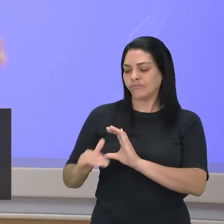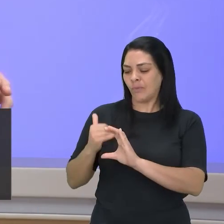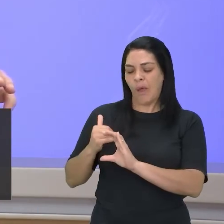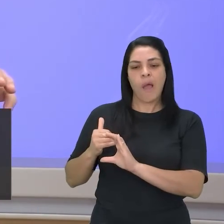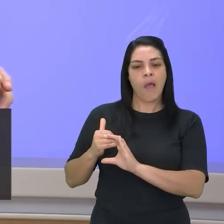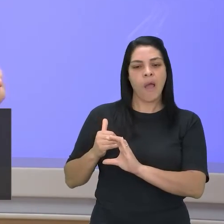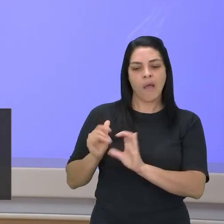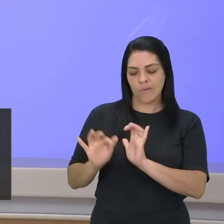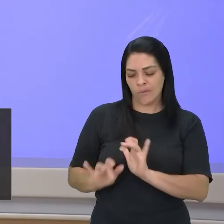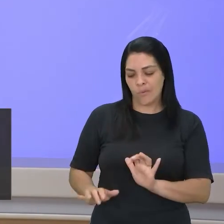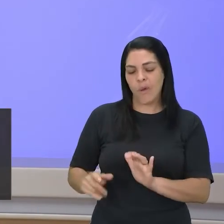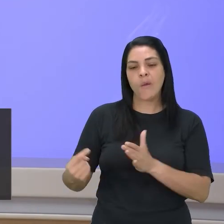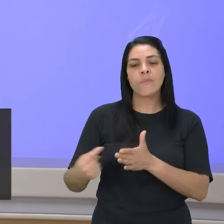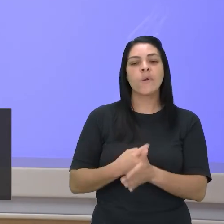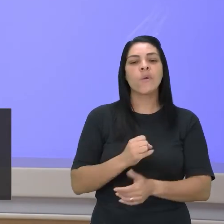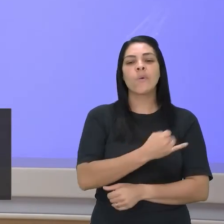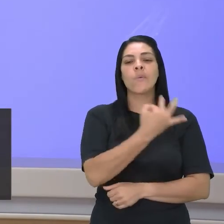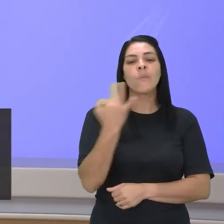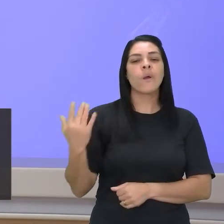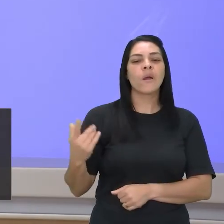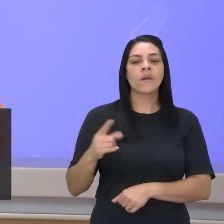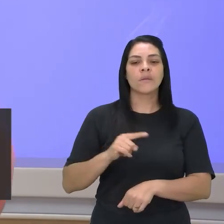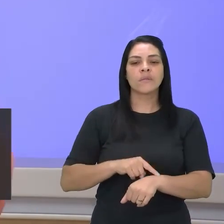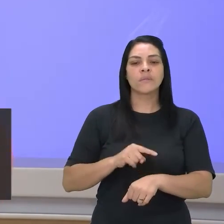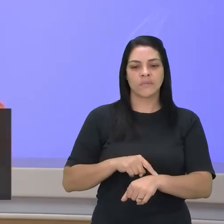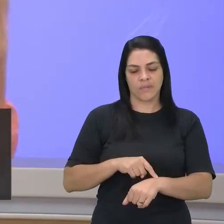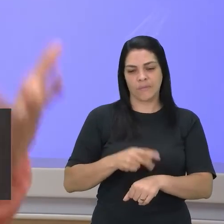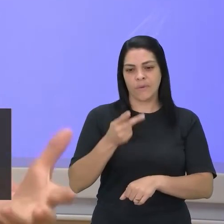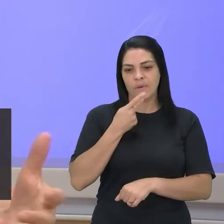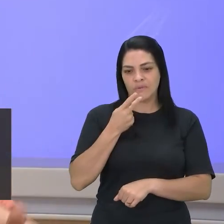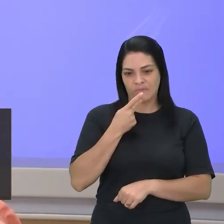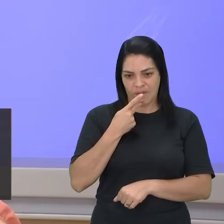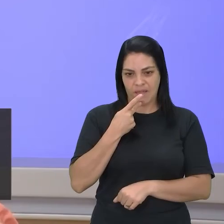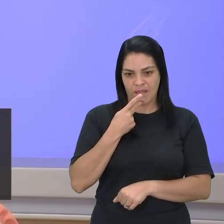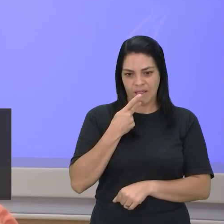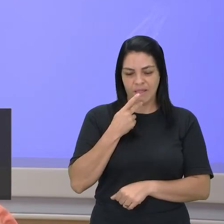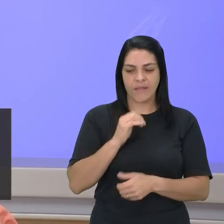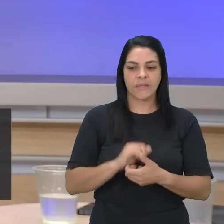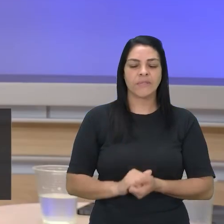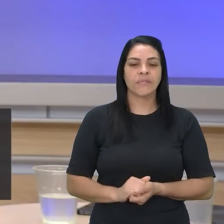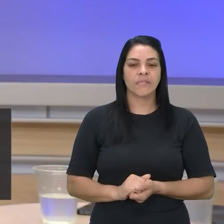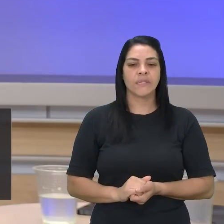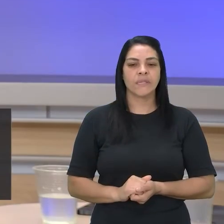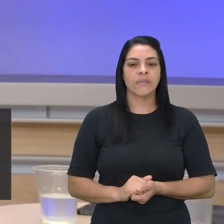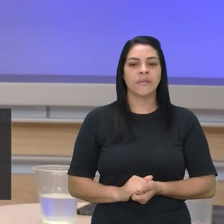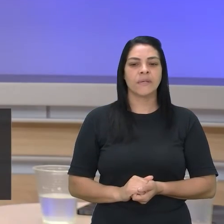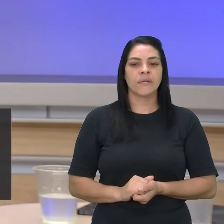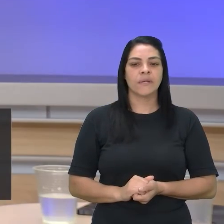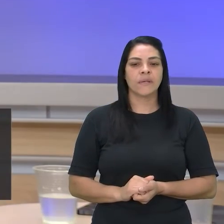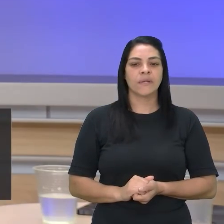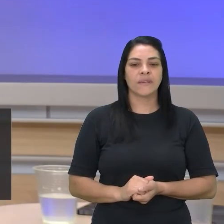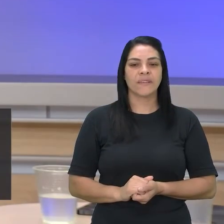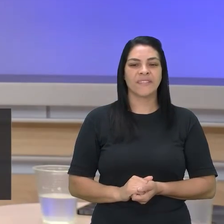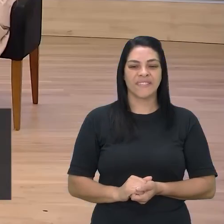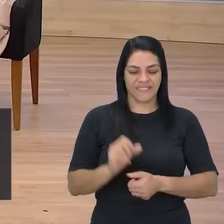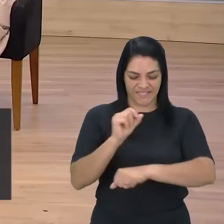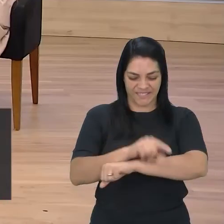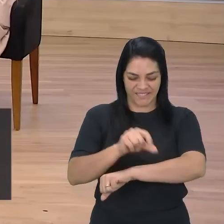quanto tempo demora para se chamar de uma mini floresta. A gente já chama quando põe as mudas,